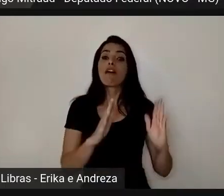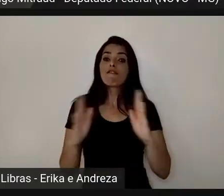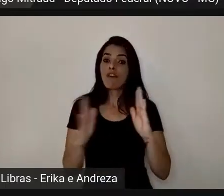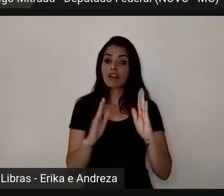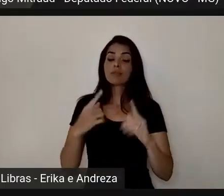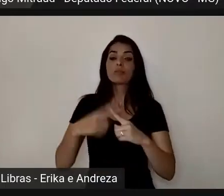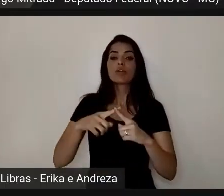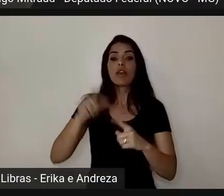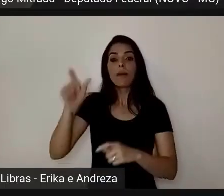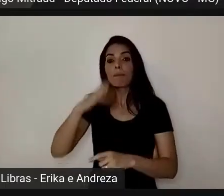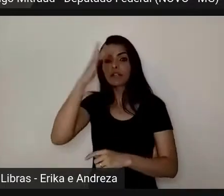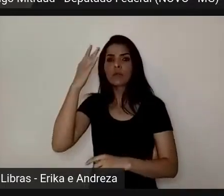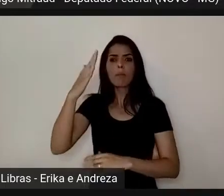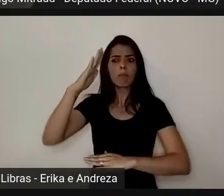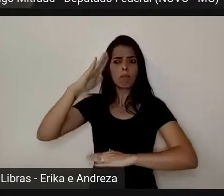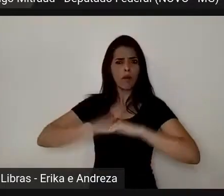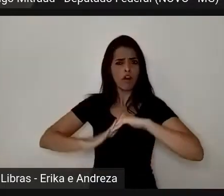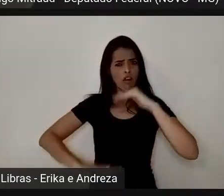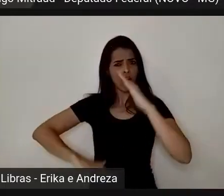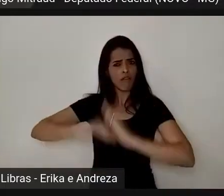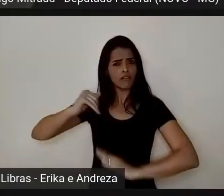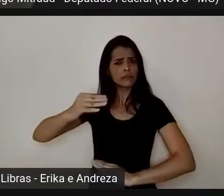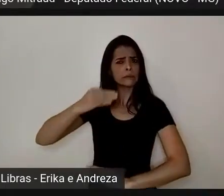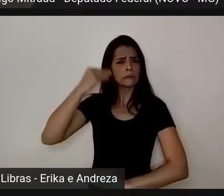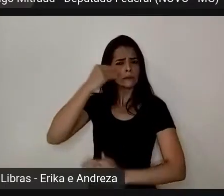concurseiro profissional que não tem,